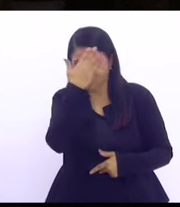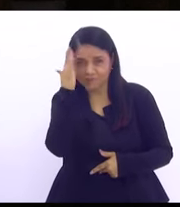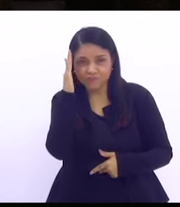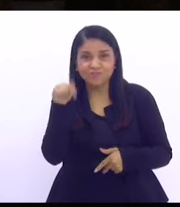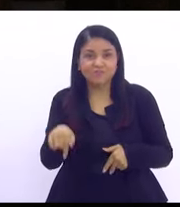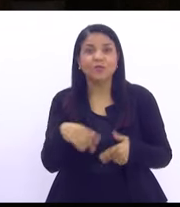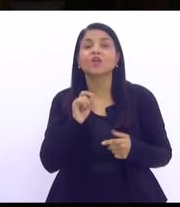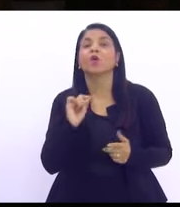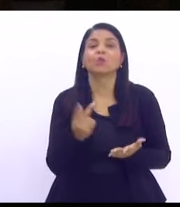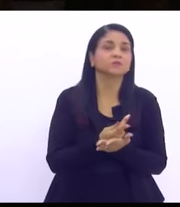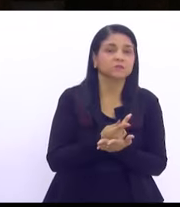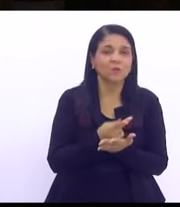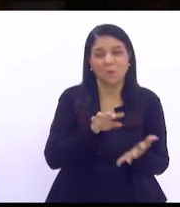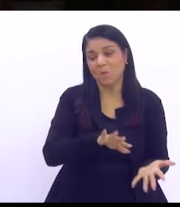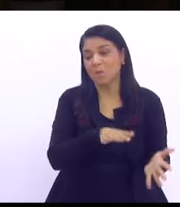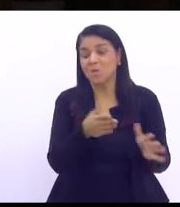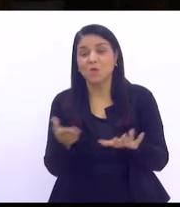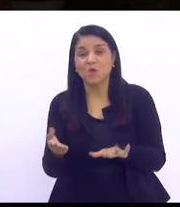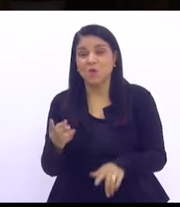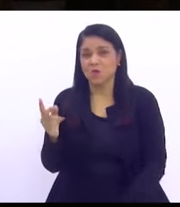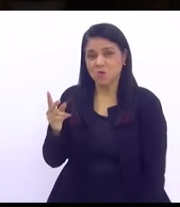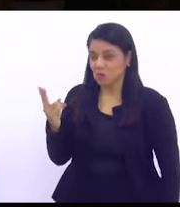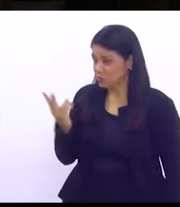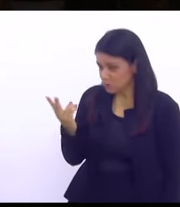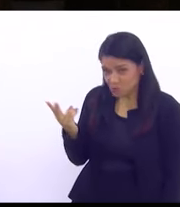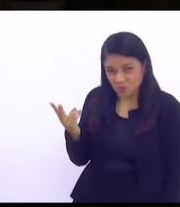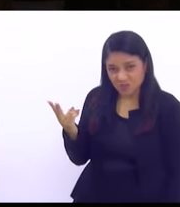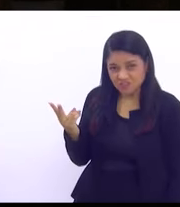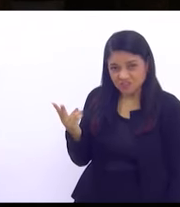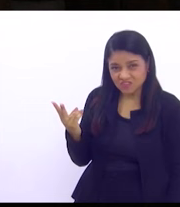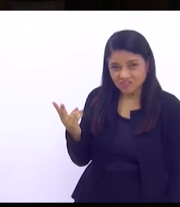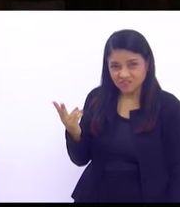pasme. Os dois elementos